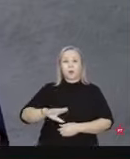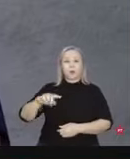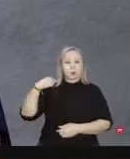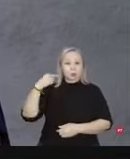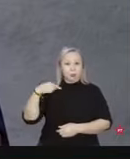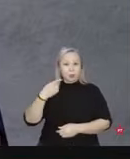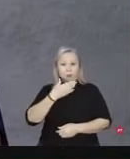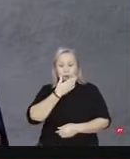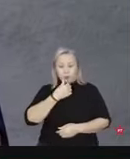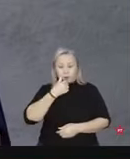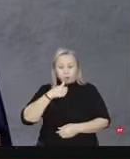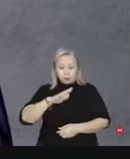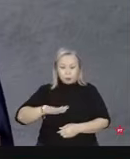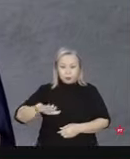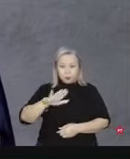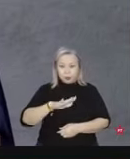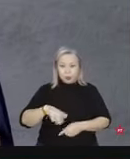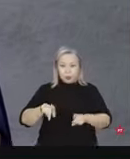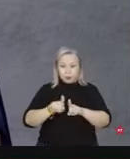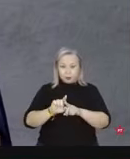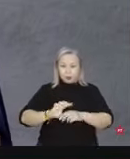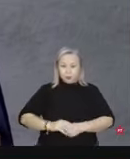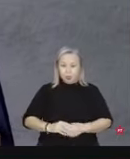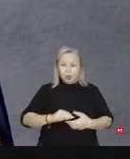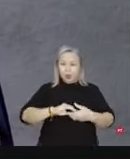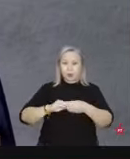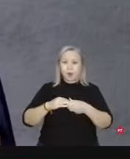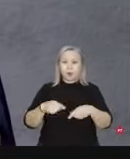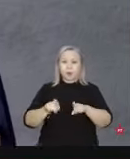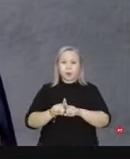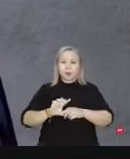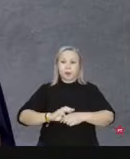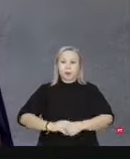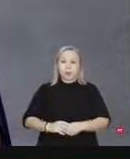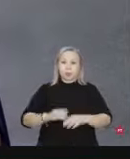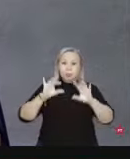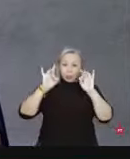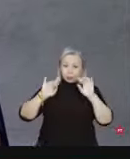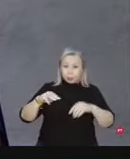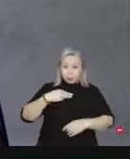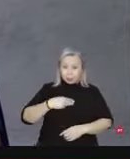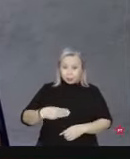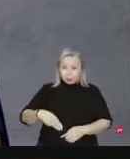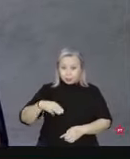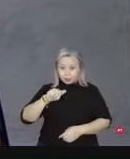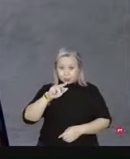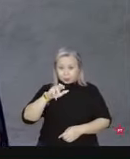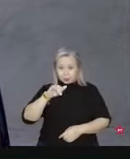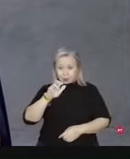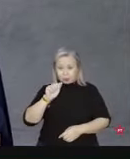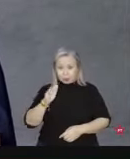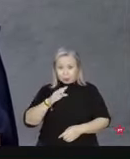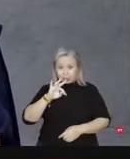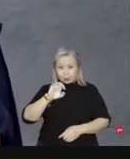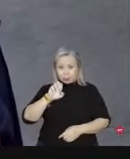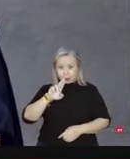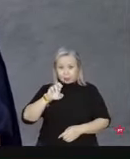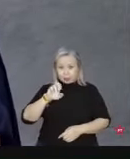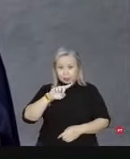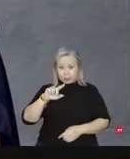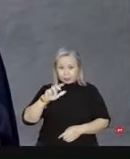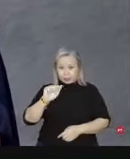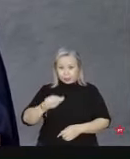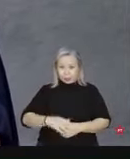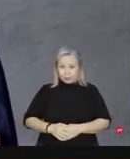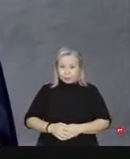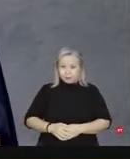advogadas e advogados. Cumprimento também a excelentíssima ministra Maria Tereza de Assis Moura, presidente do